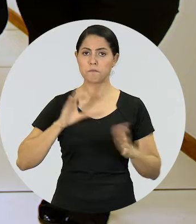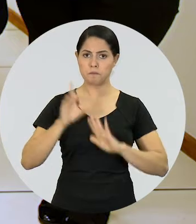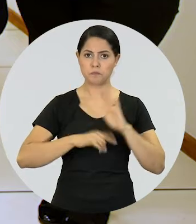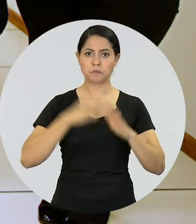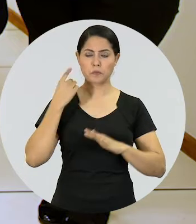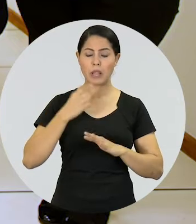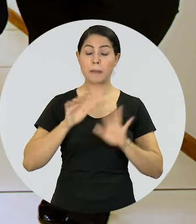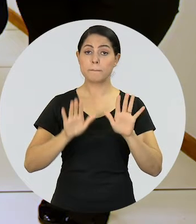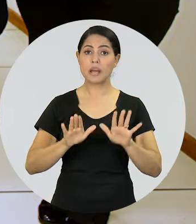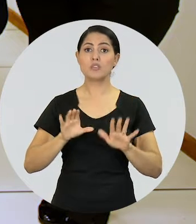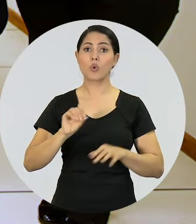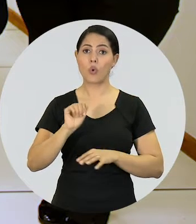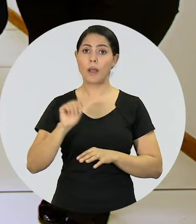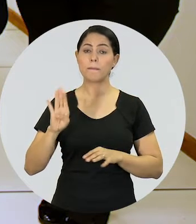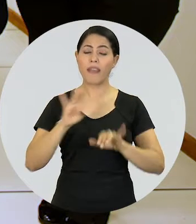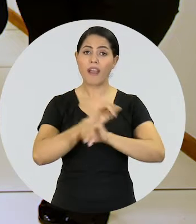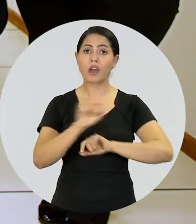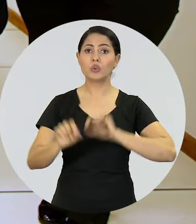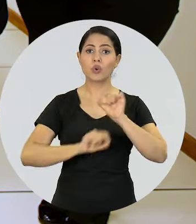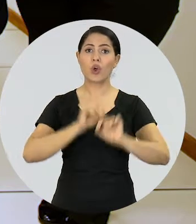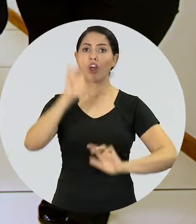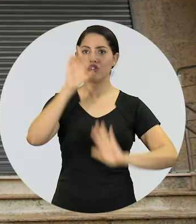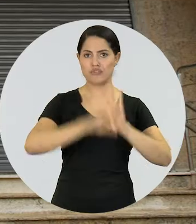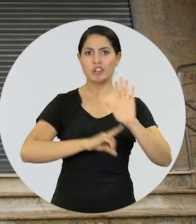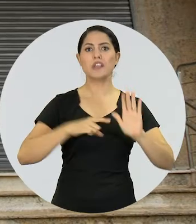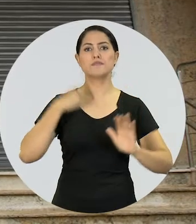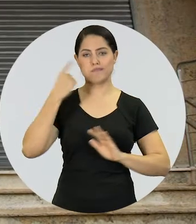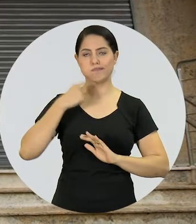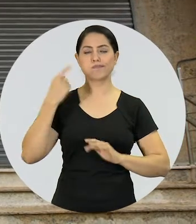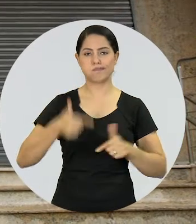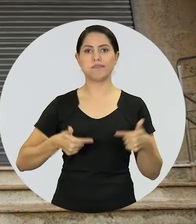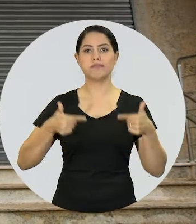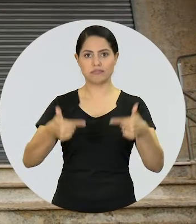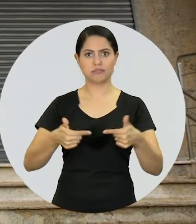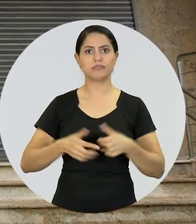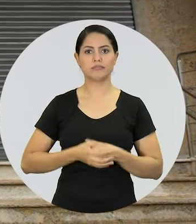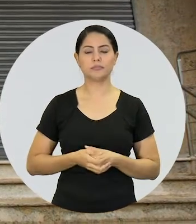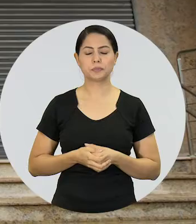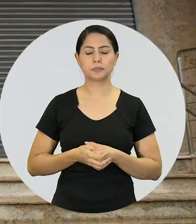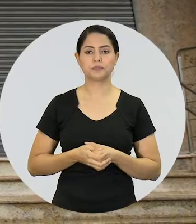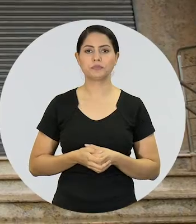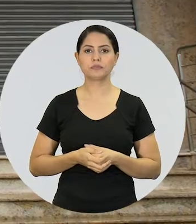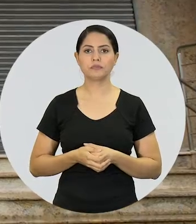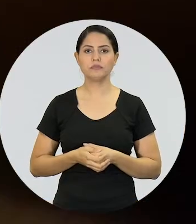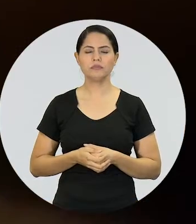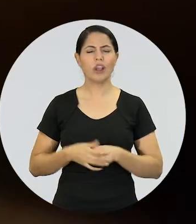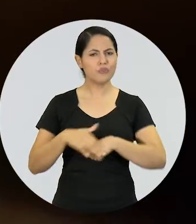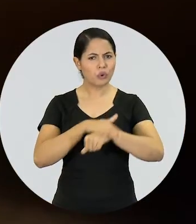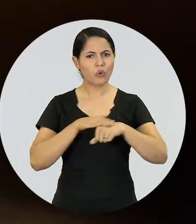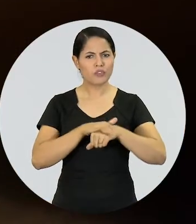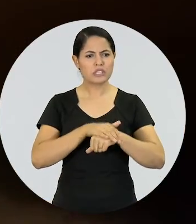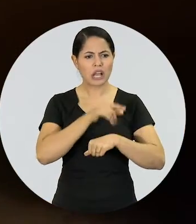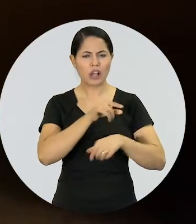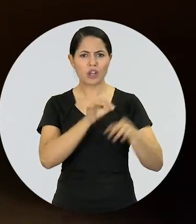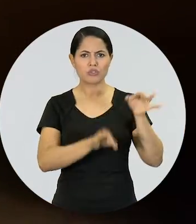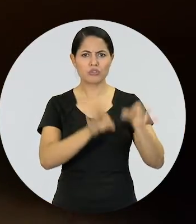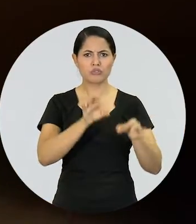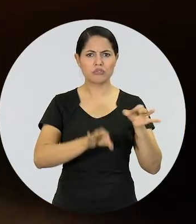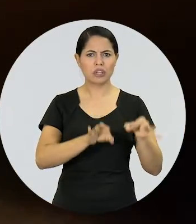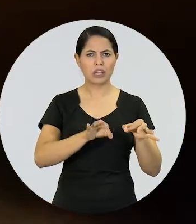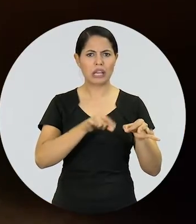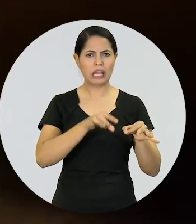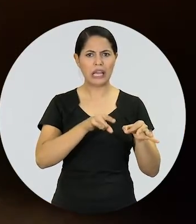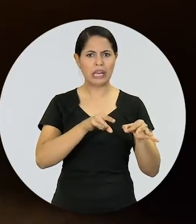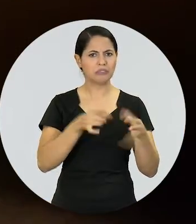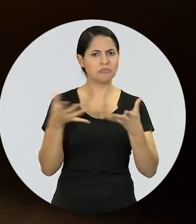No entanto, a OAB precisou reforçar e defender as prerrogativas da advocacia. Conversamos com a magistrada, que